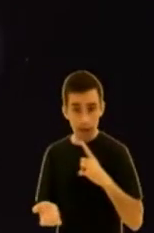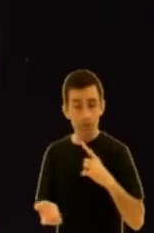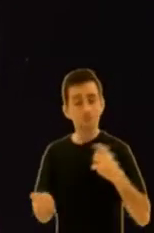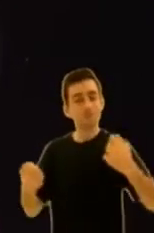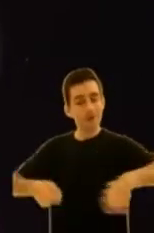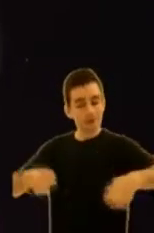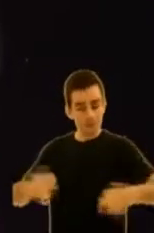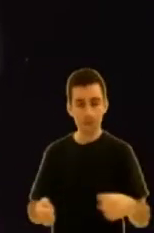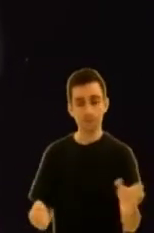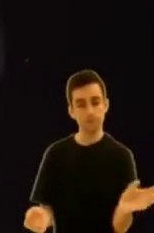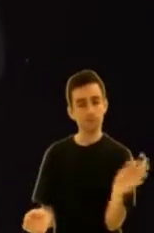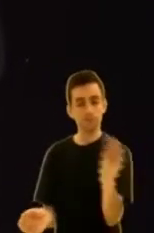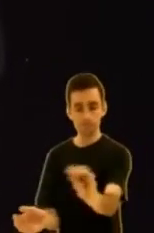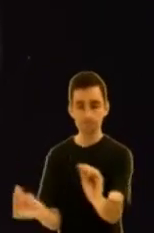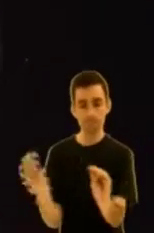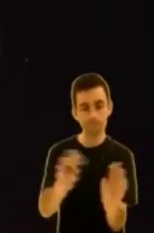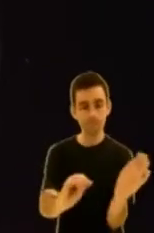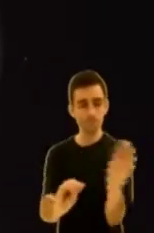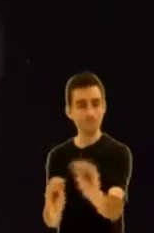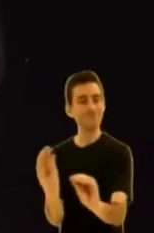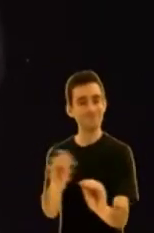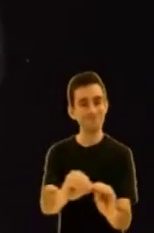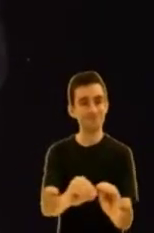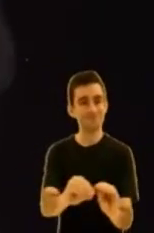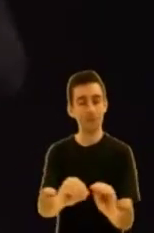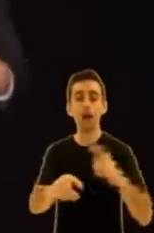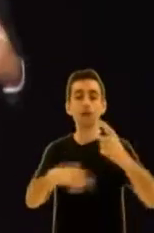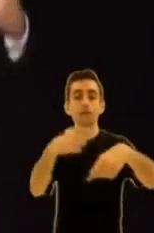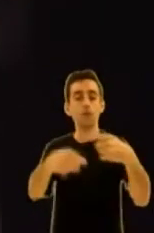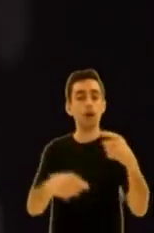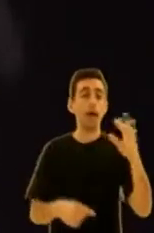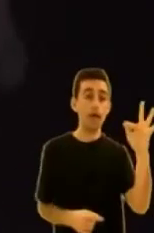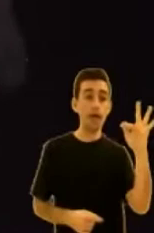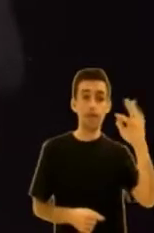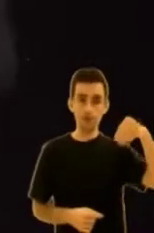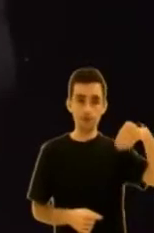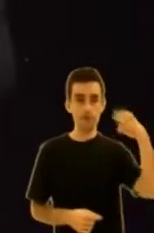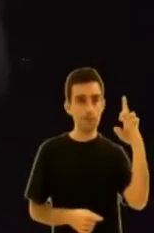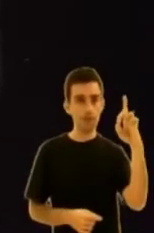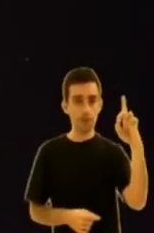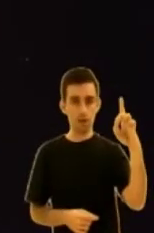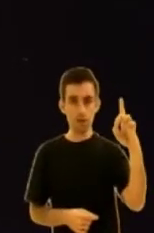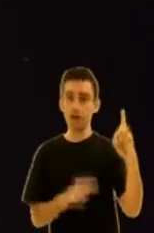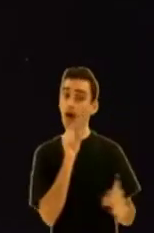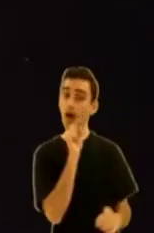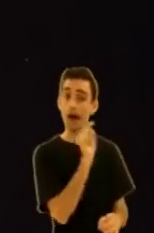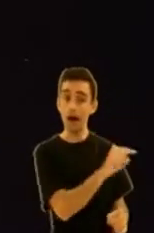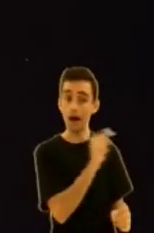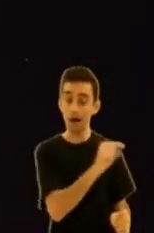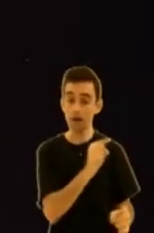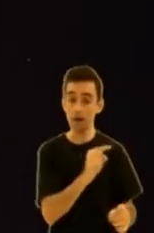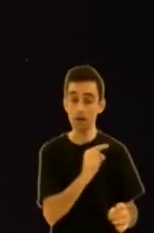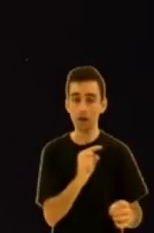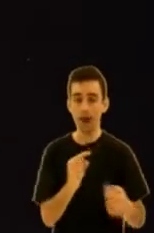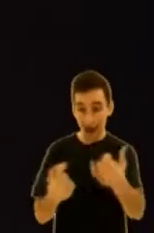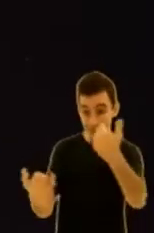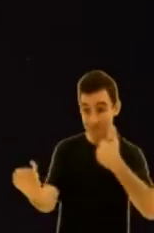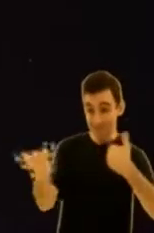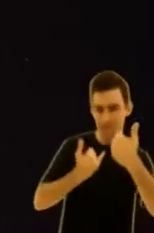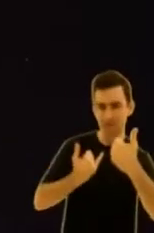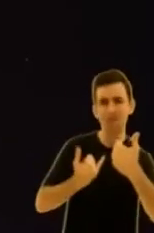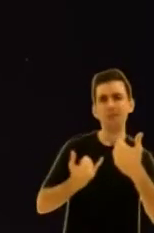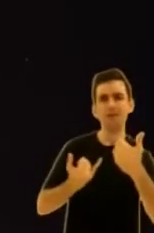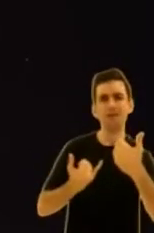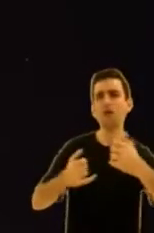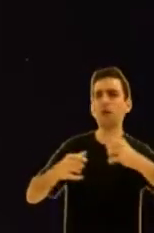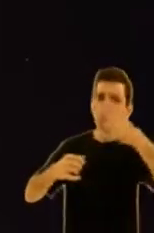são dados que serão consumidos pelo FNDE ou que vão gerar informação para o FNDE. São